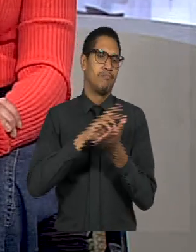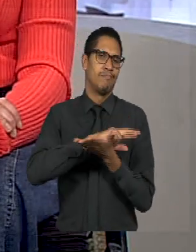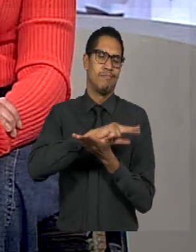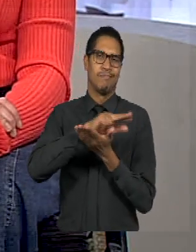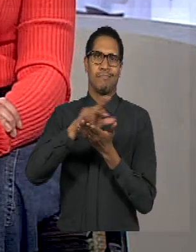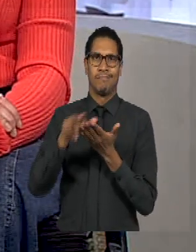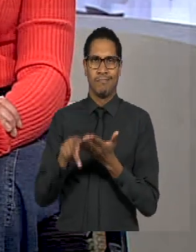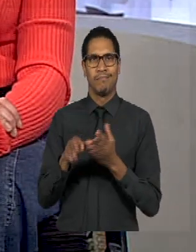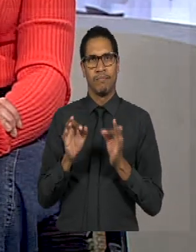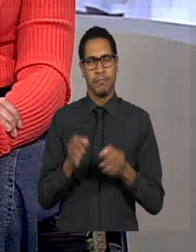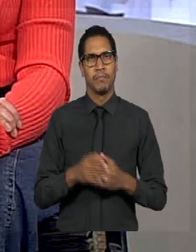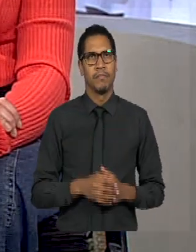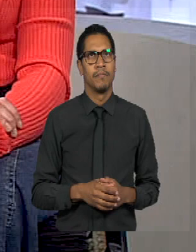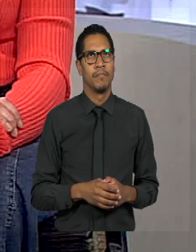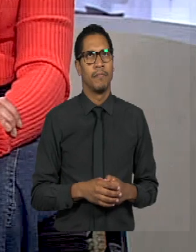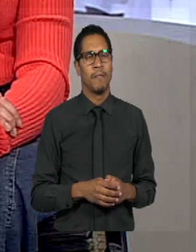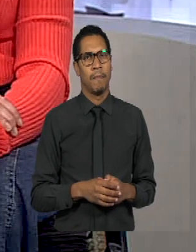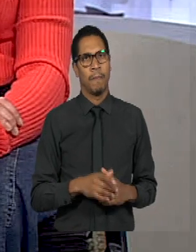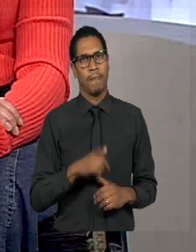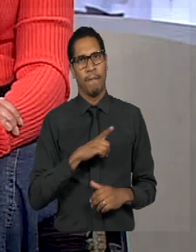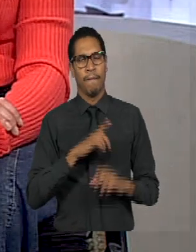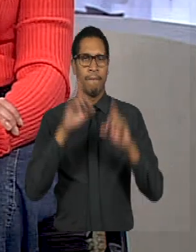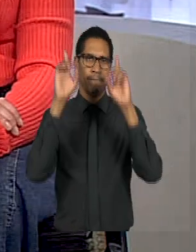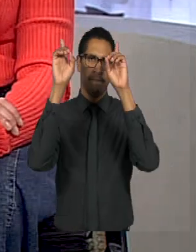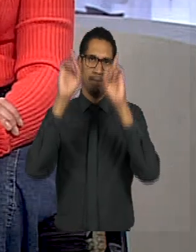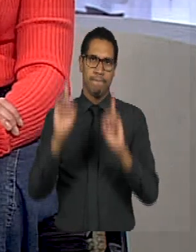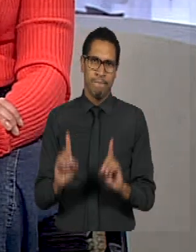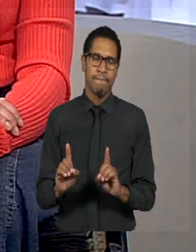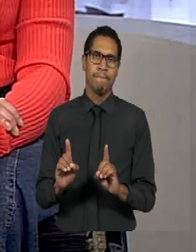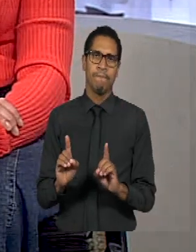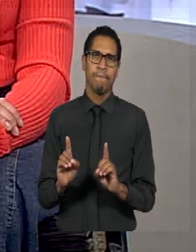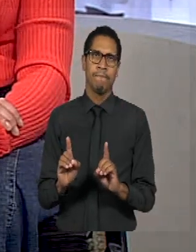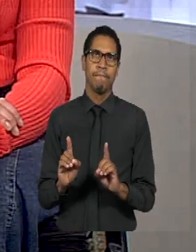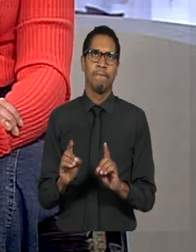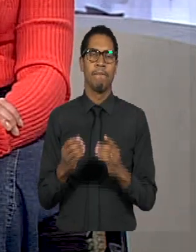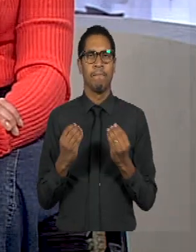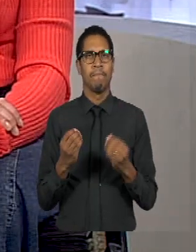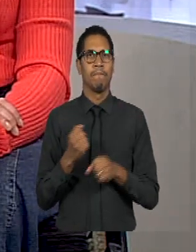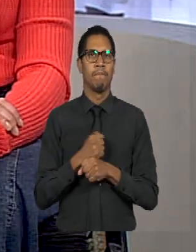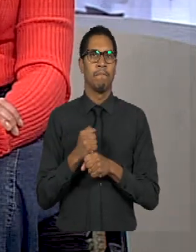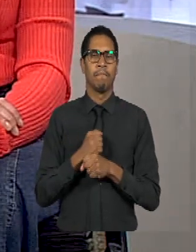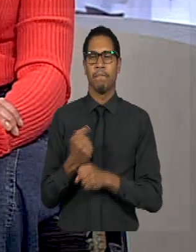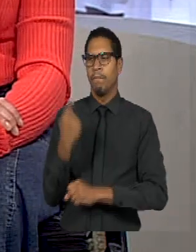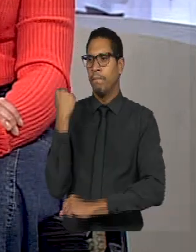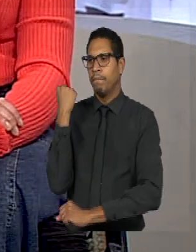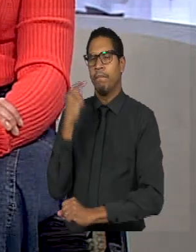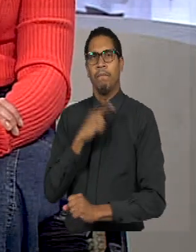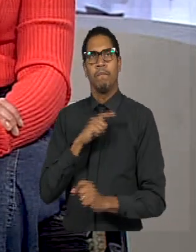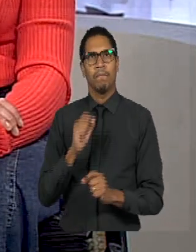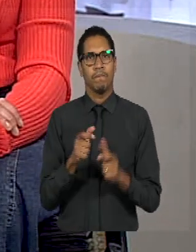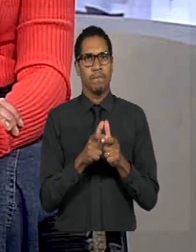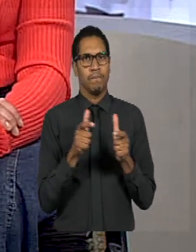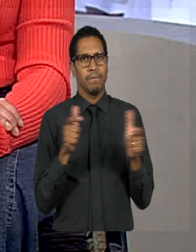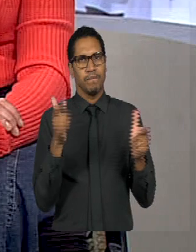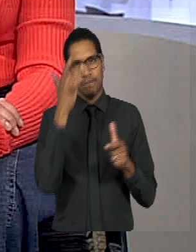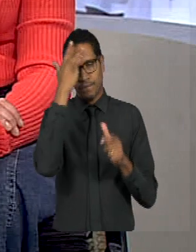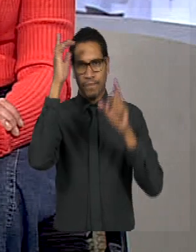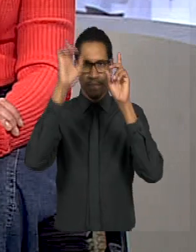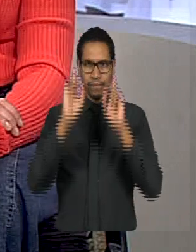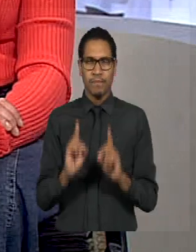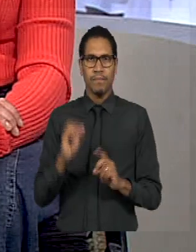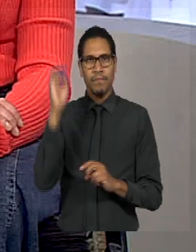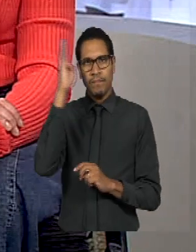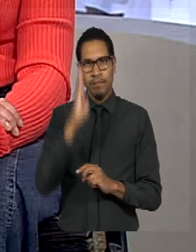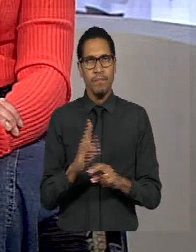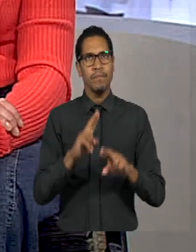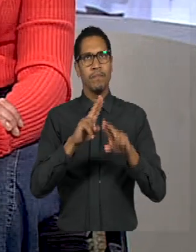né? A deficiência. Alguns anos atrás a gente falava que o maior número de deficiências no Brasil estava